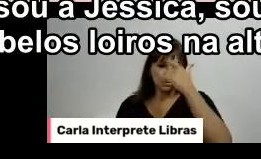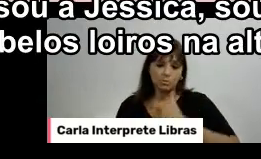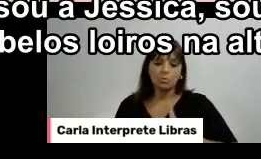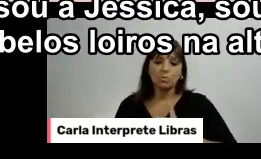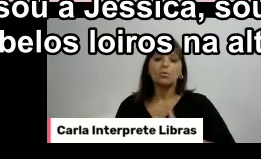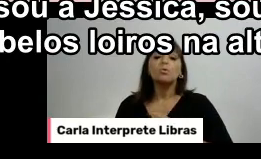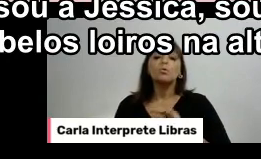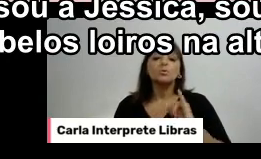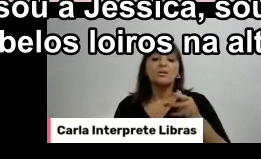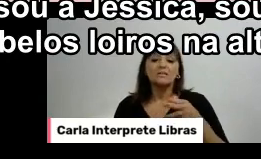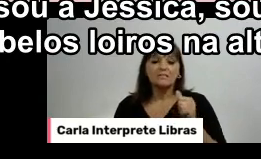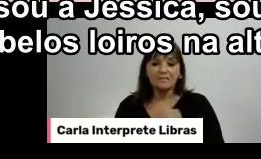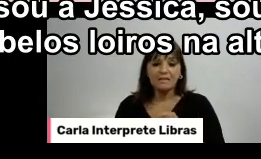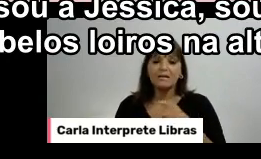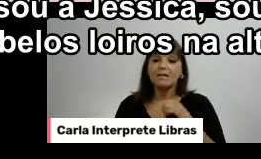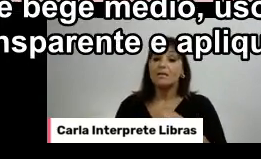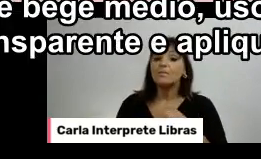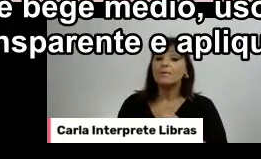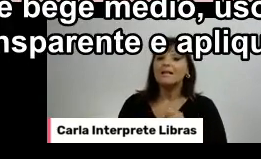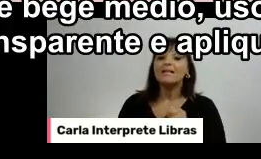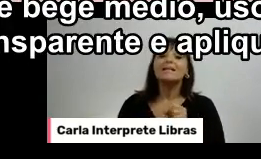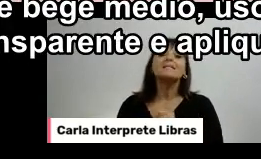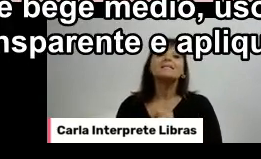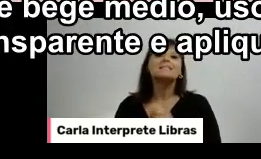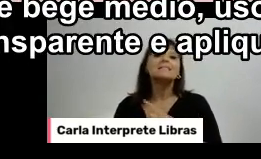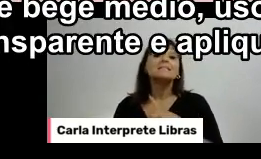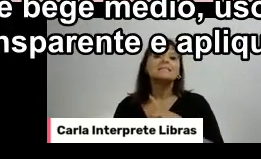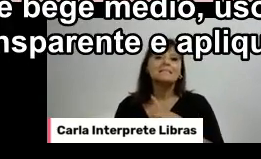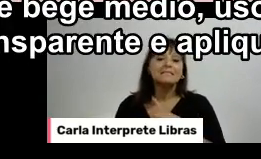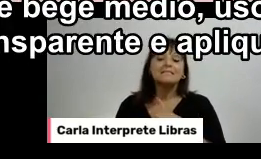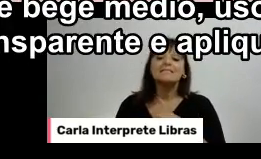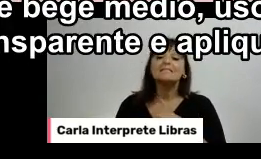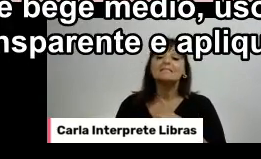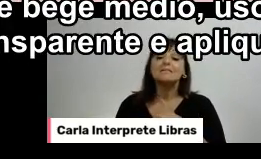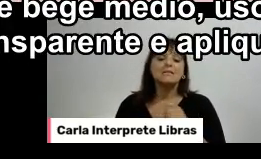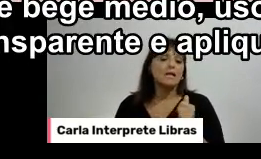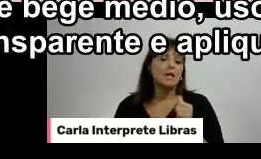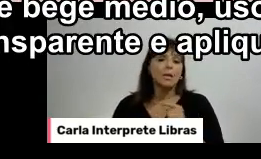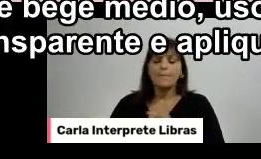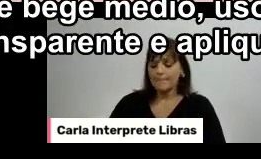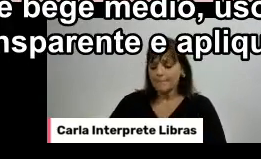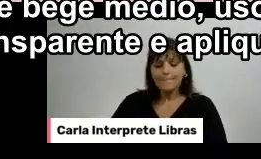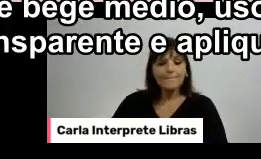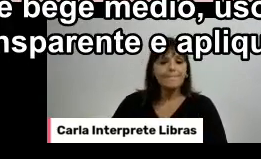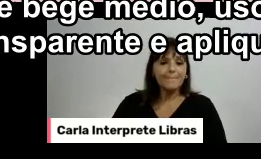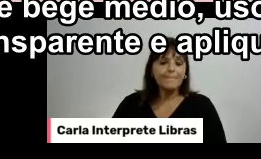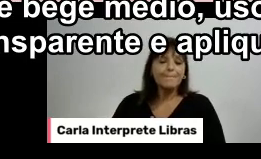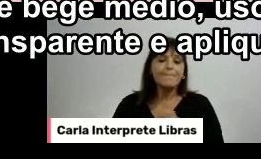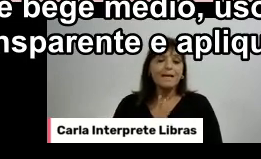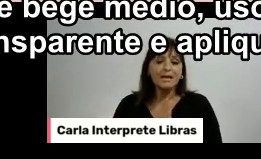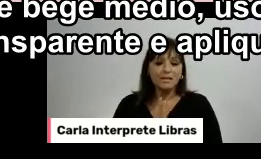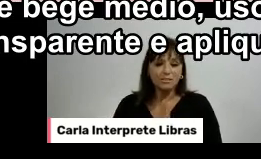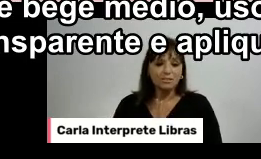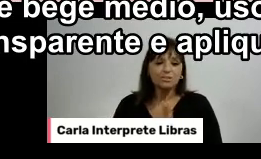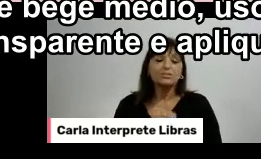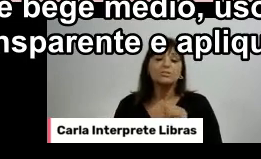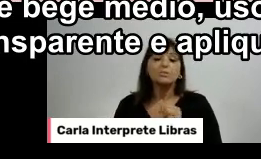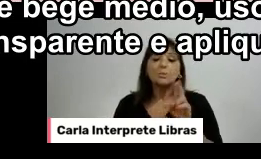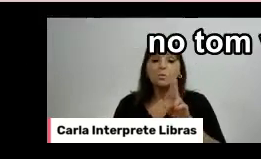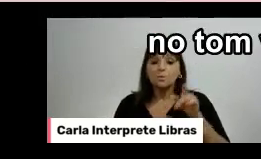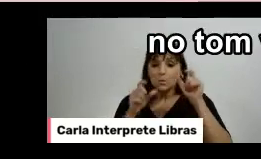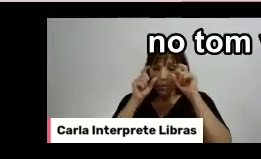cabelos loiros na altura do ombro, pele no tom de bege médio, uso um óculos com armação transparente e apliquei um